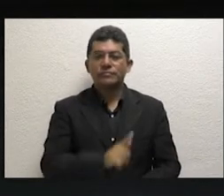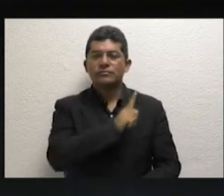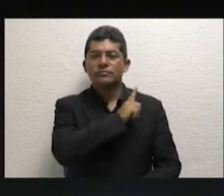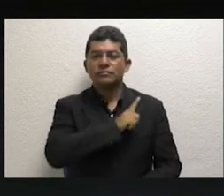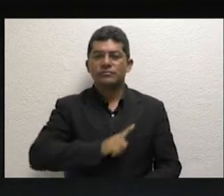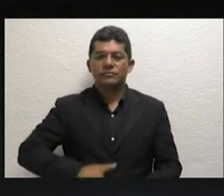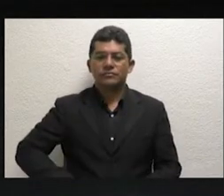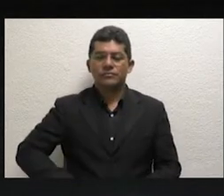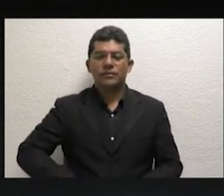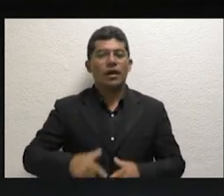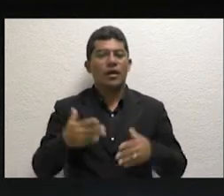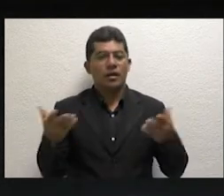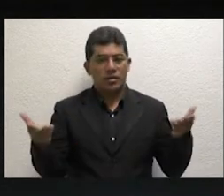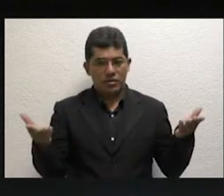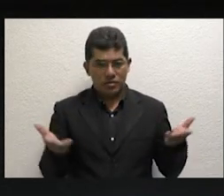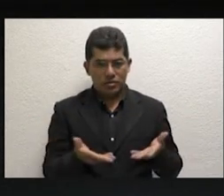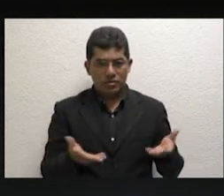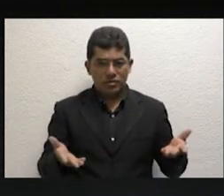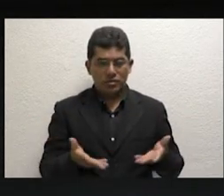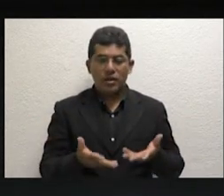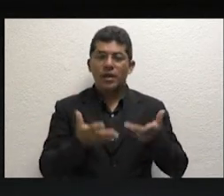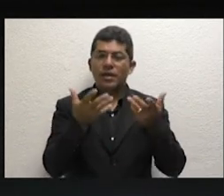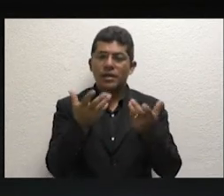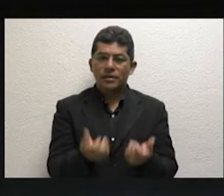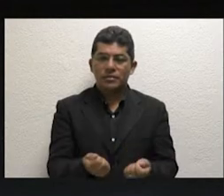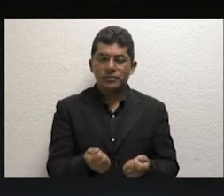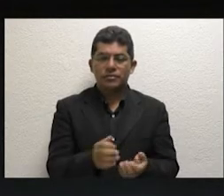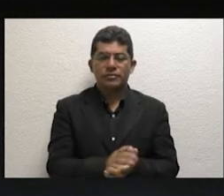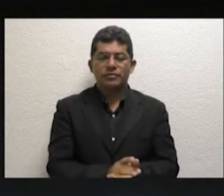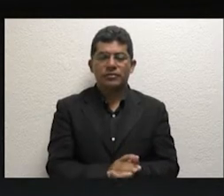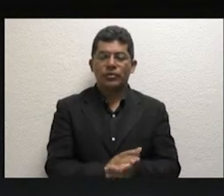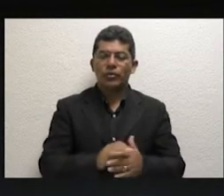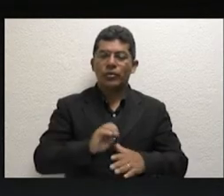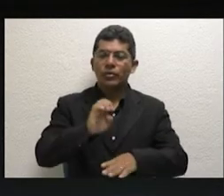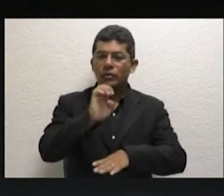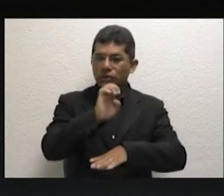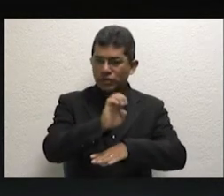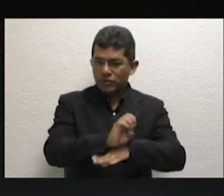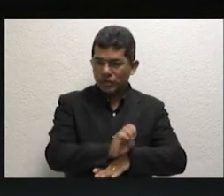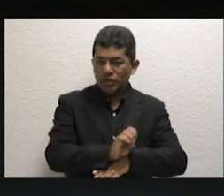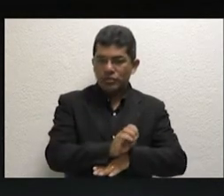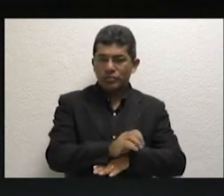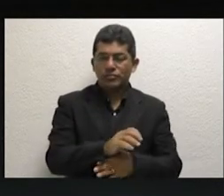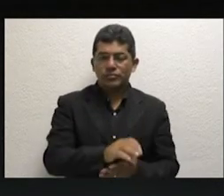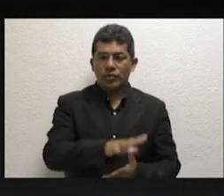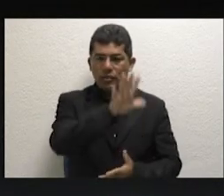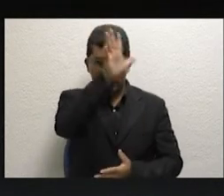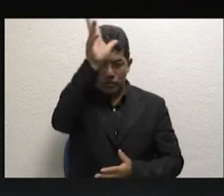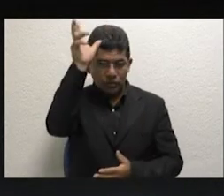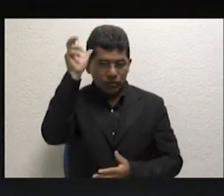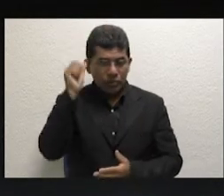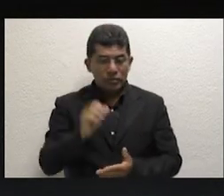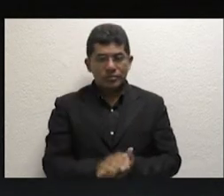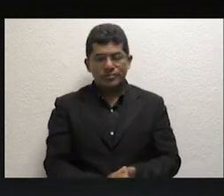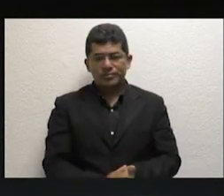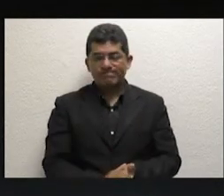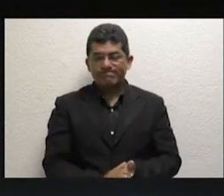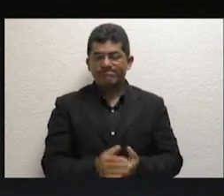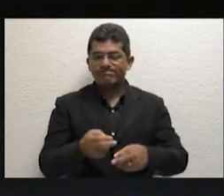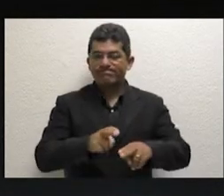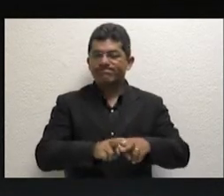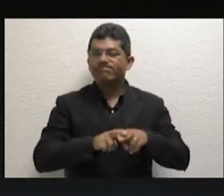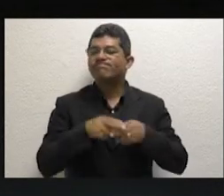atual recebeu o estado numa situação